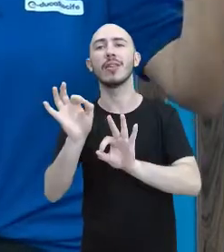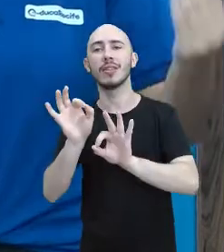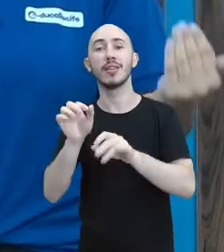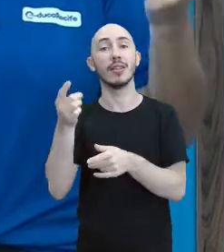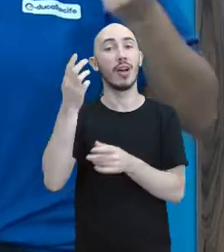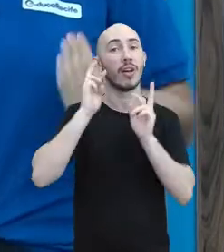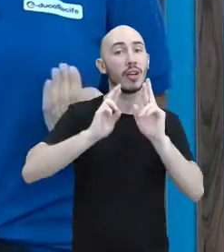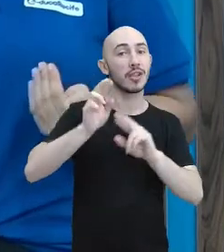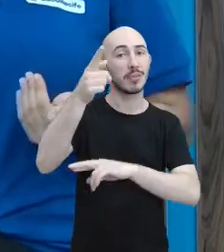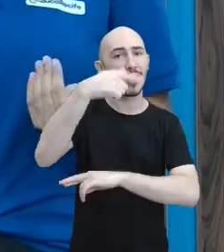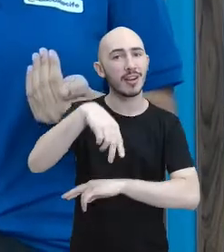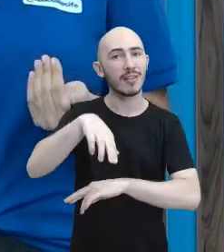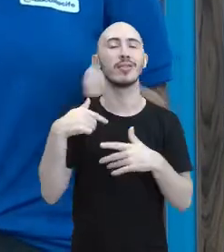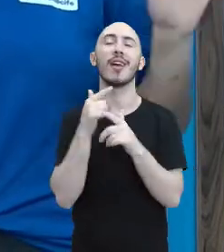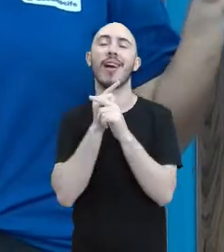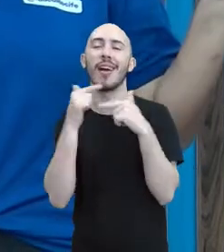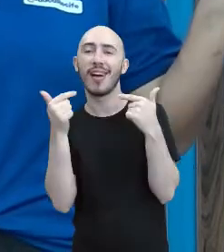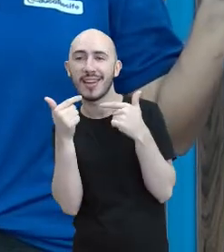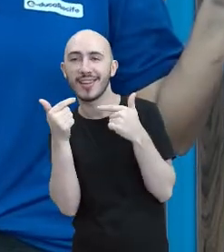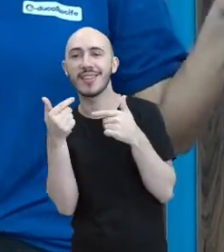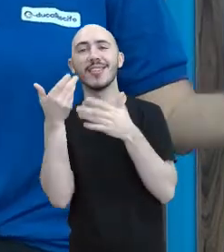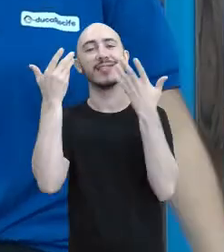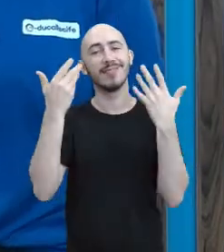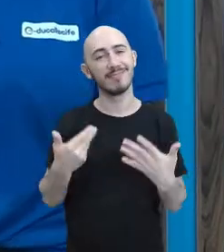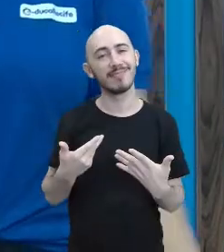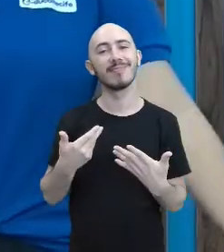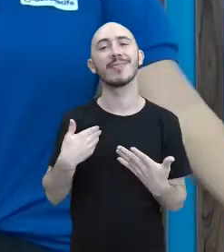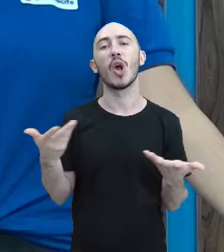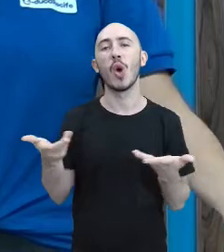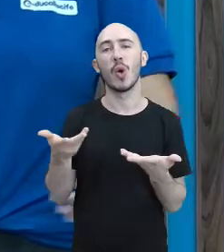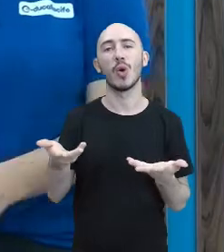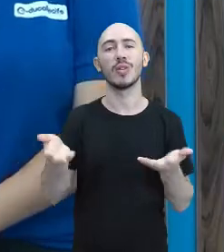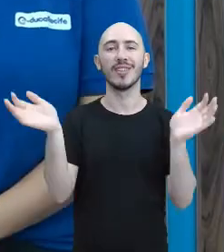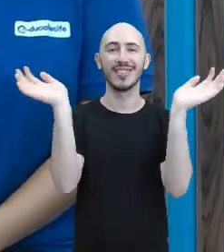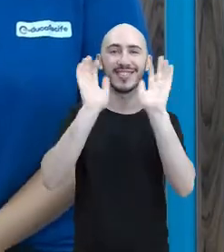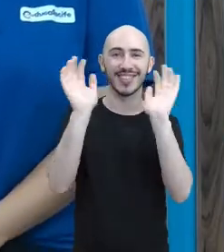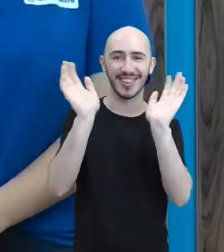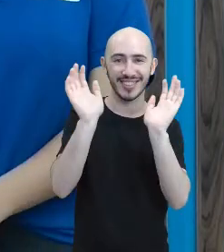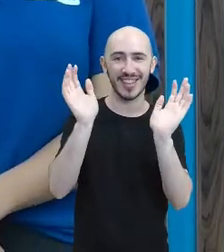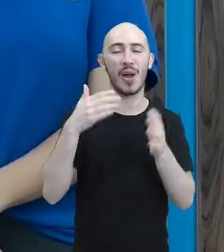pelo menos, rido aqui da minha cara, porque faz parte. E até a próxima. Foi,